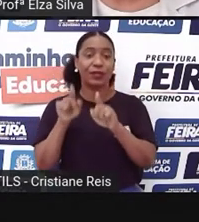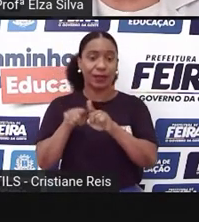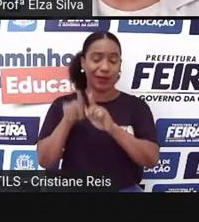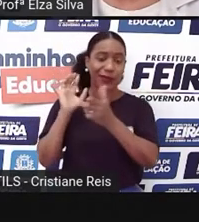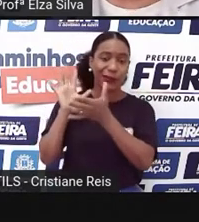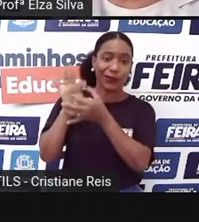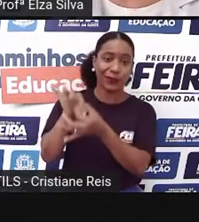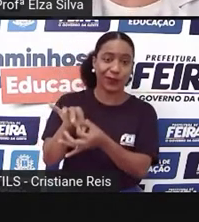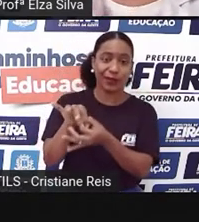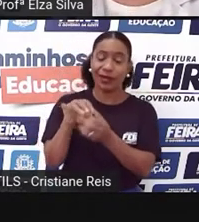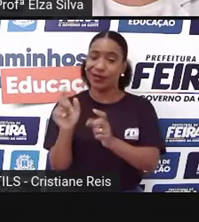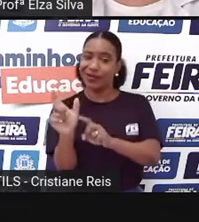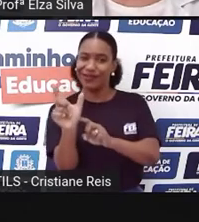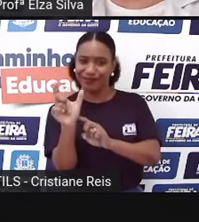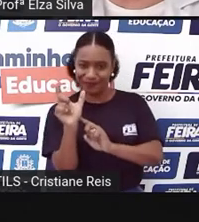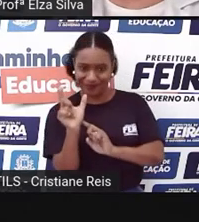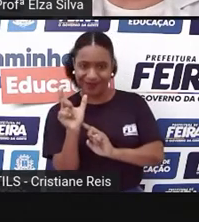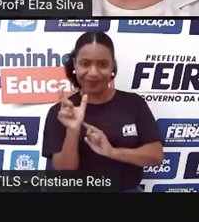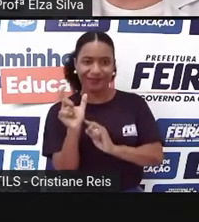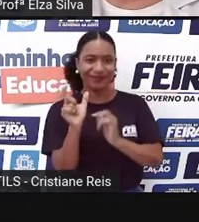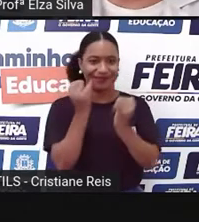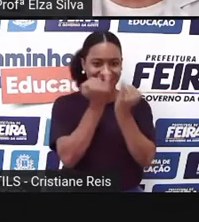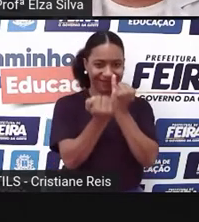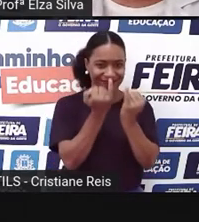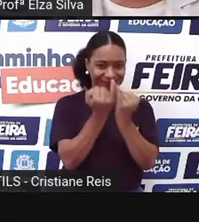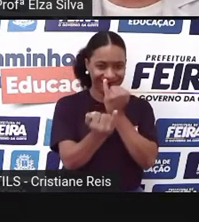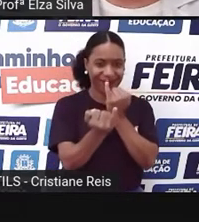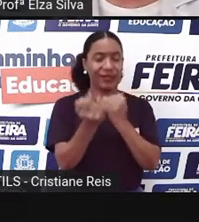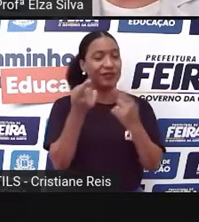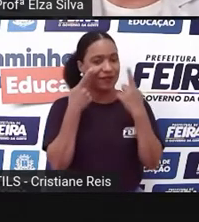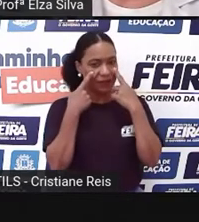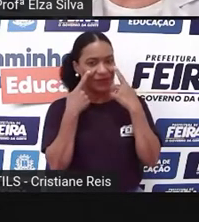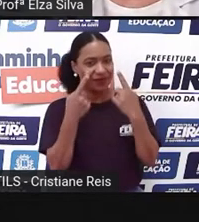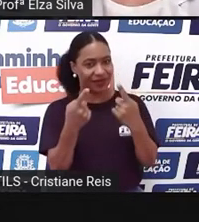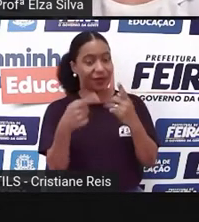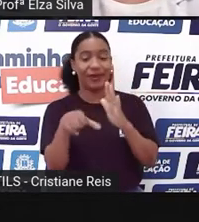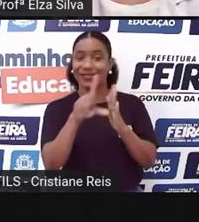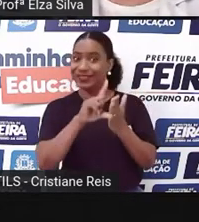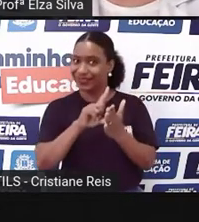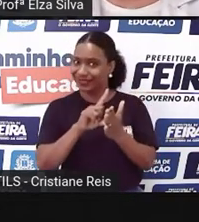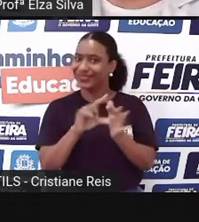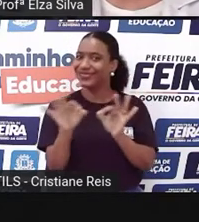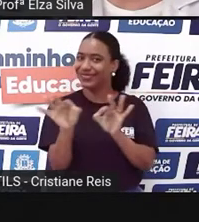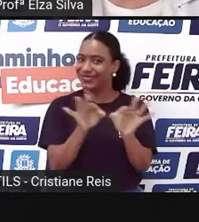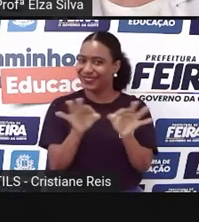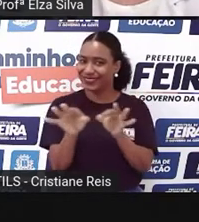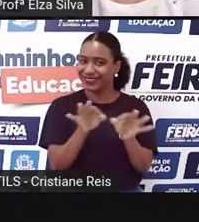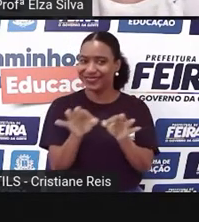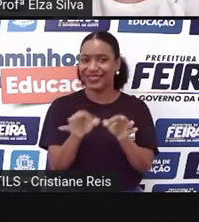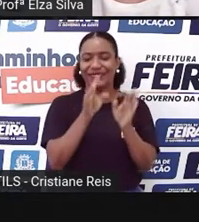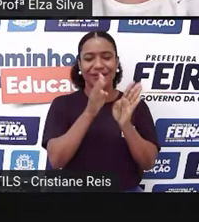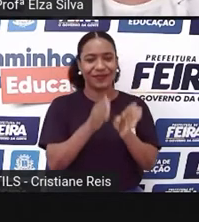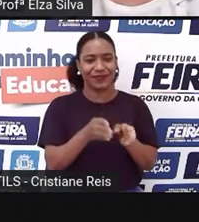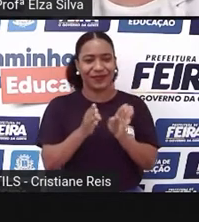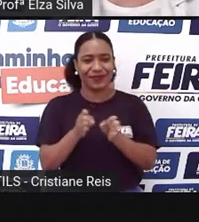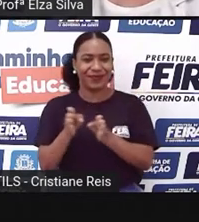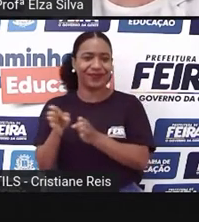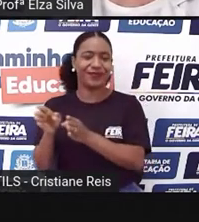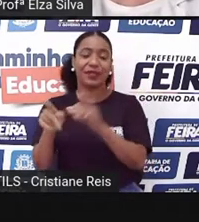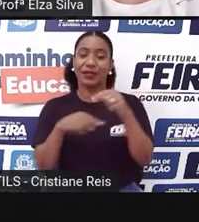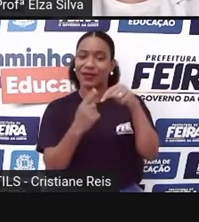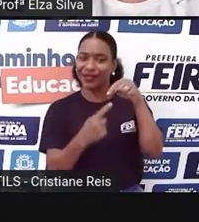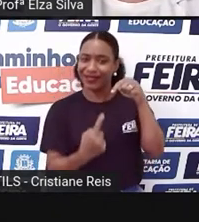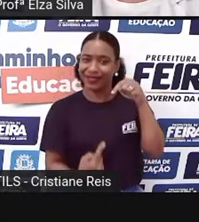palavras cognatas. Vamos ver isso na prática, mas antes é importante organizar o nosso caderno de